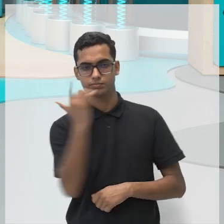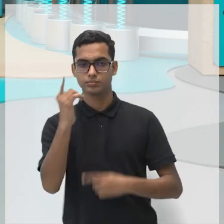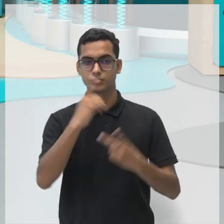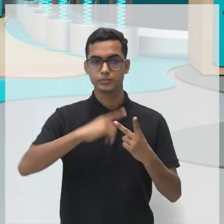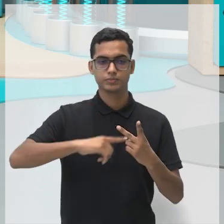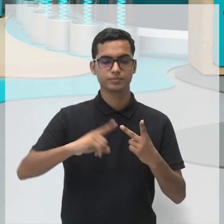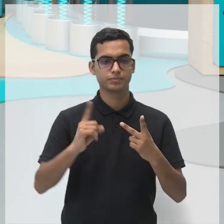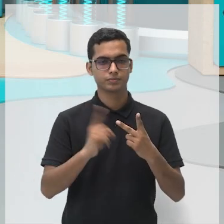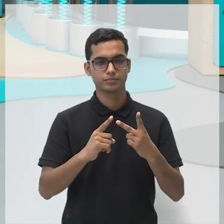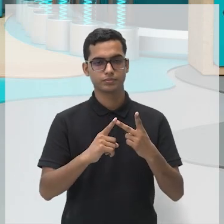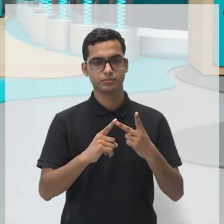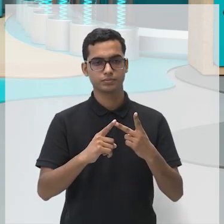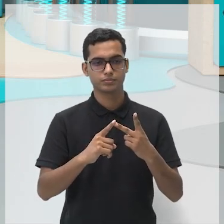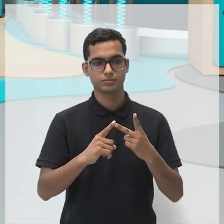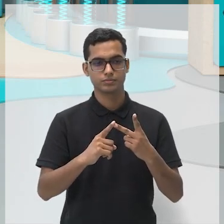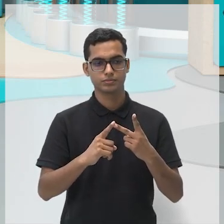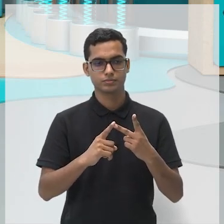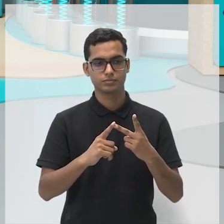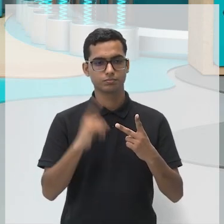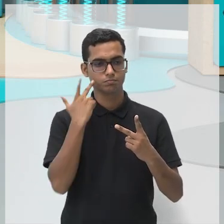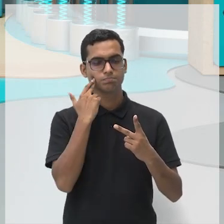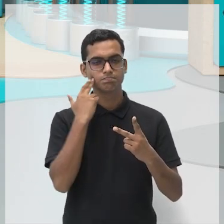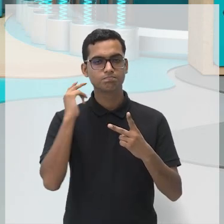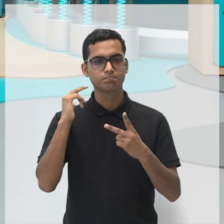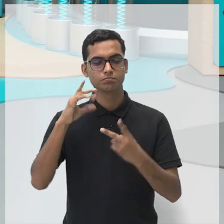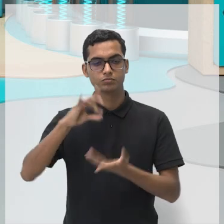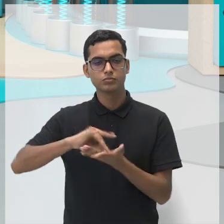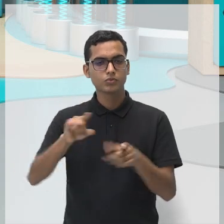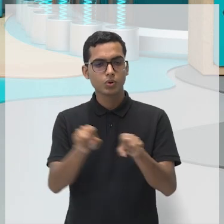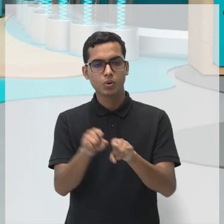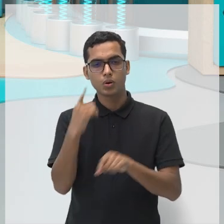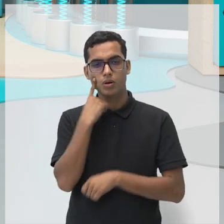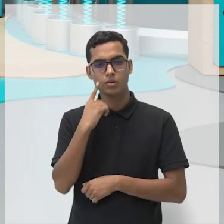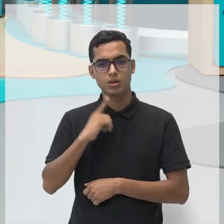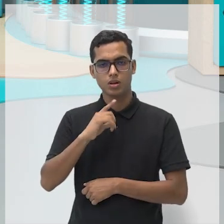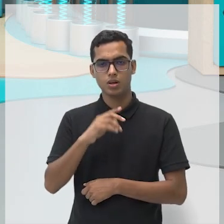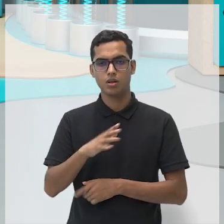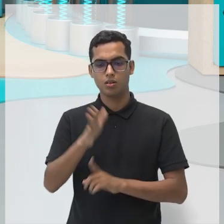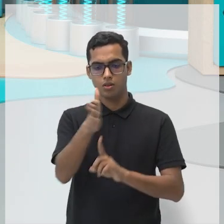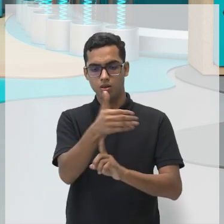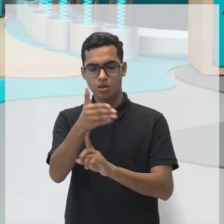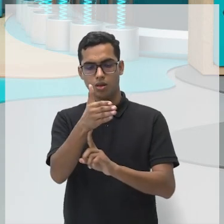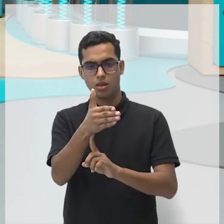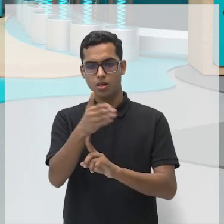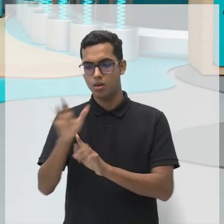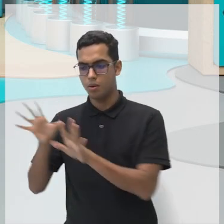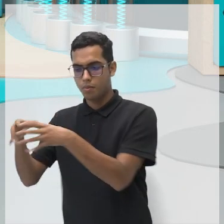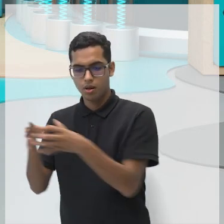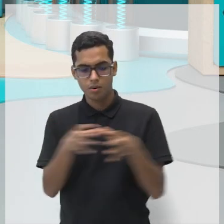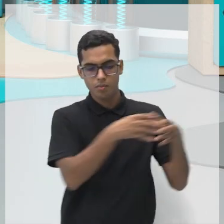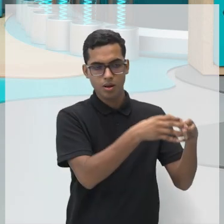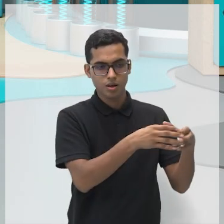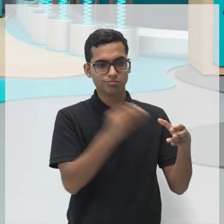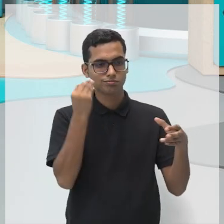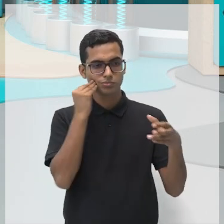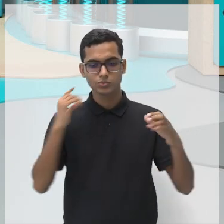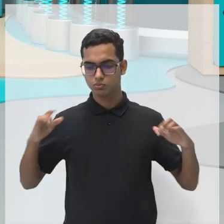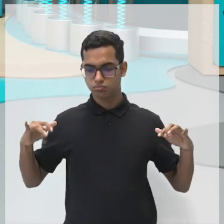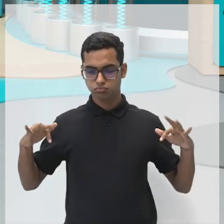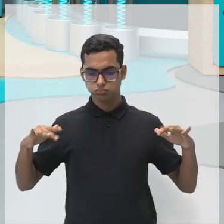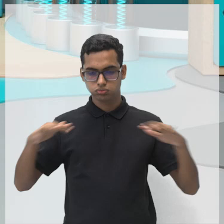modelo que é bem comum, né, que a bandeira fica no centro e as equipes vão tentar tirar ali a bandeira do